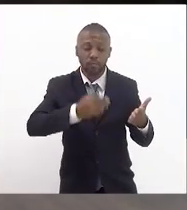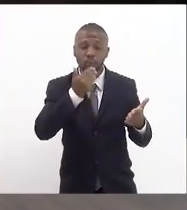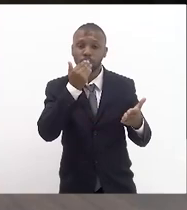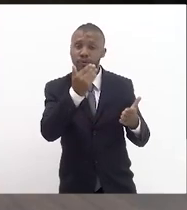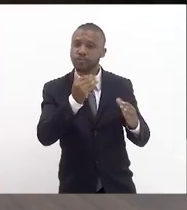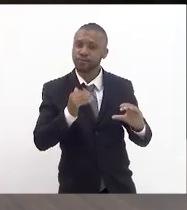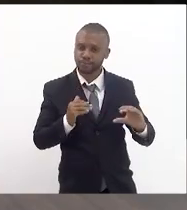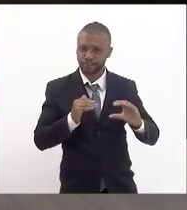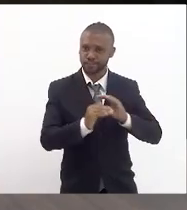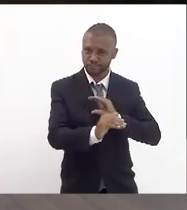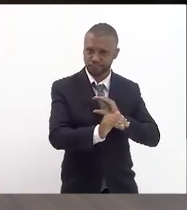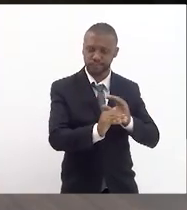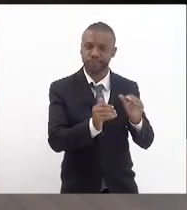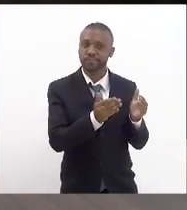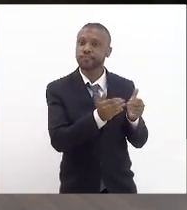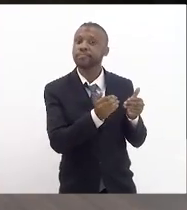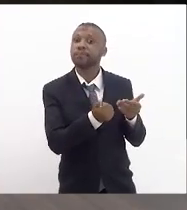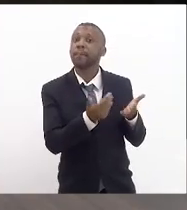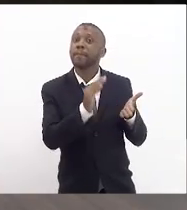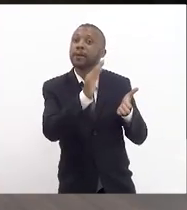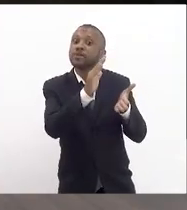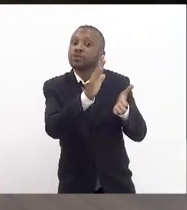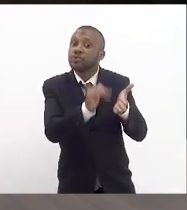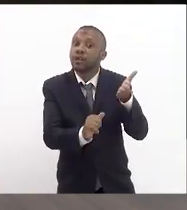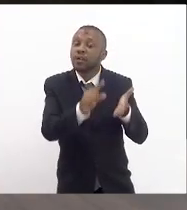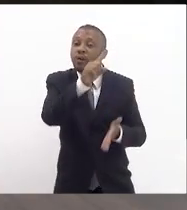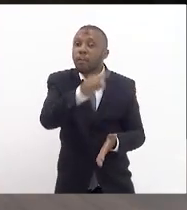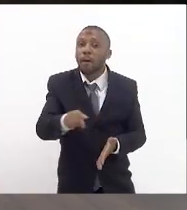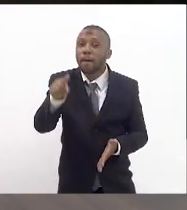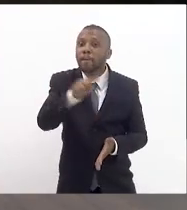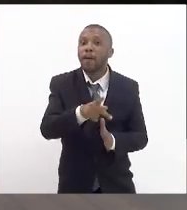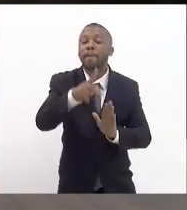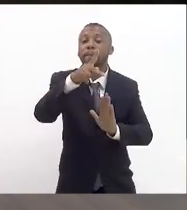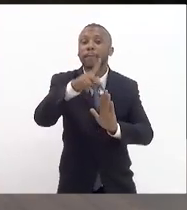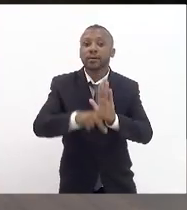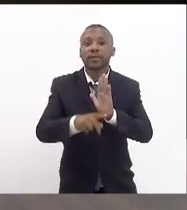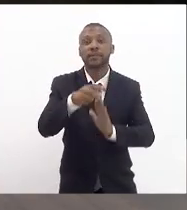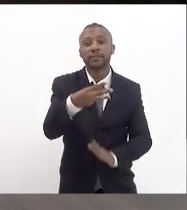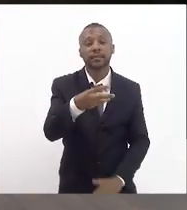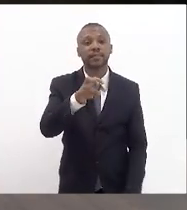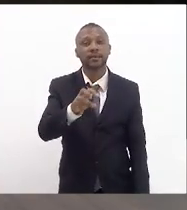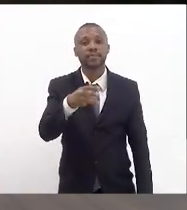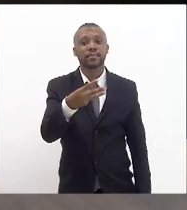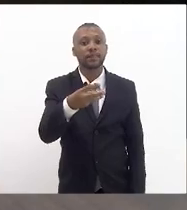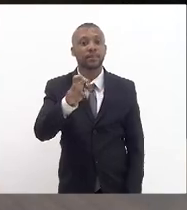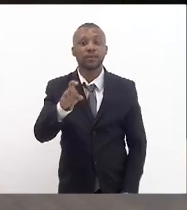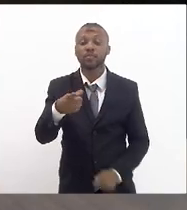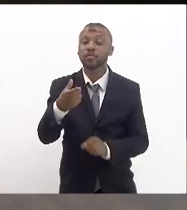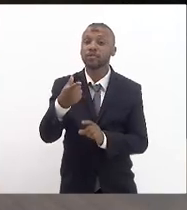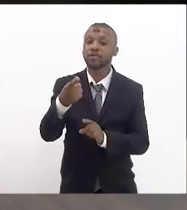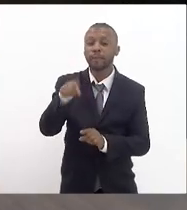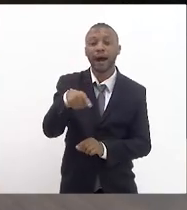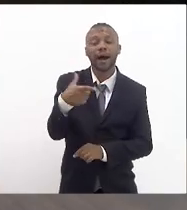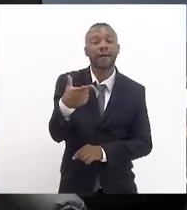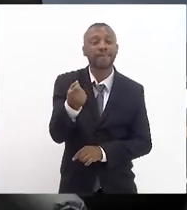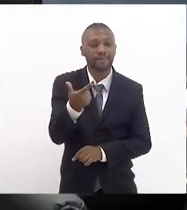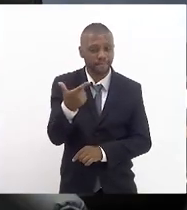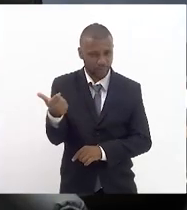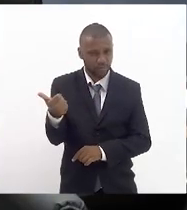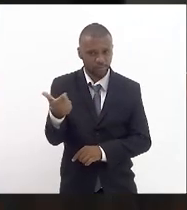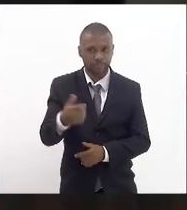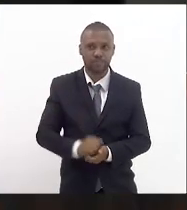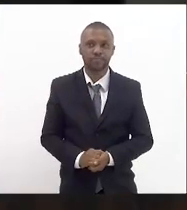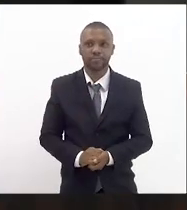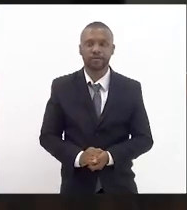requerimento de retirada definitiva desse projeto 3535/21. Eu